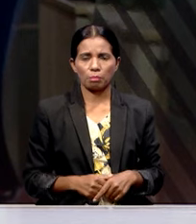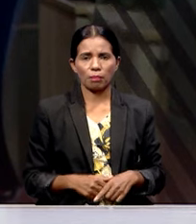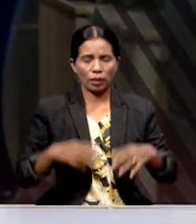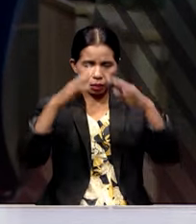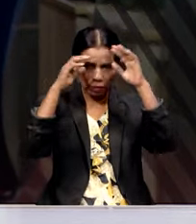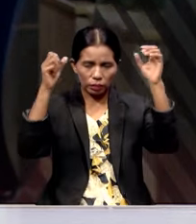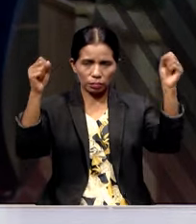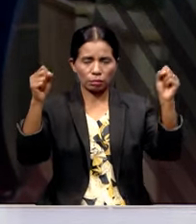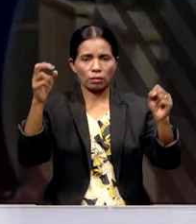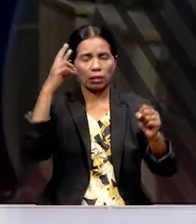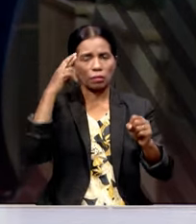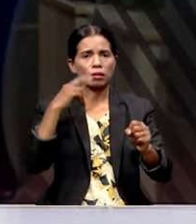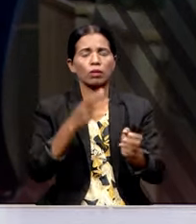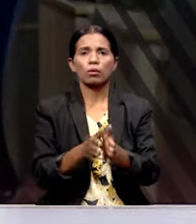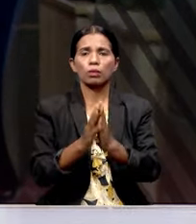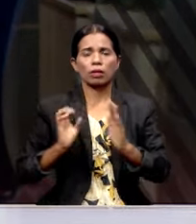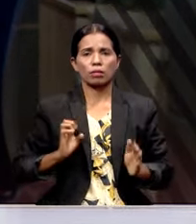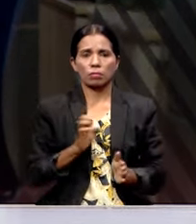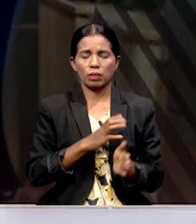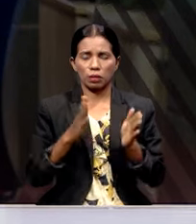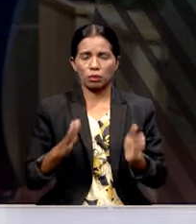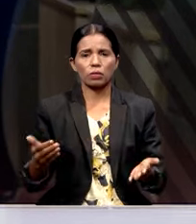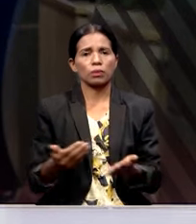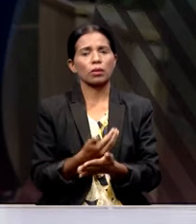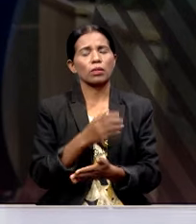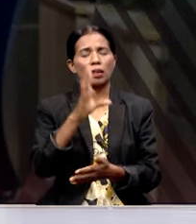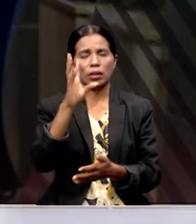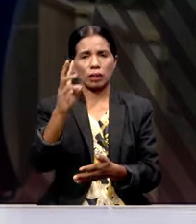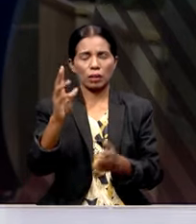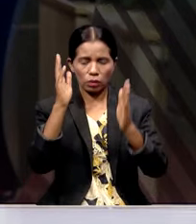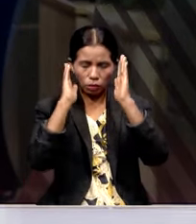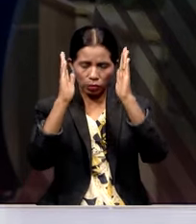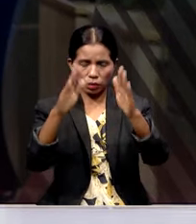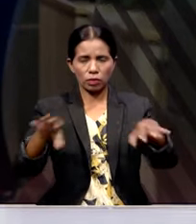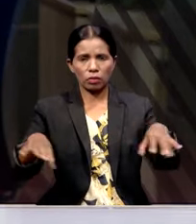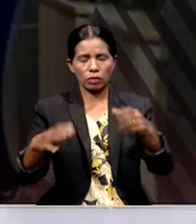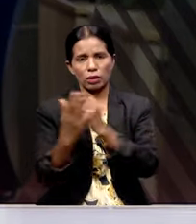Presidente da República Russa, embaixador Fon Nainen, atua tudo seriedade e serviço à nação Seluk.